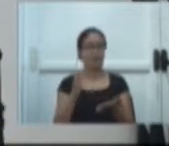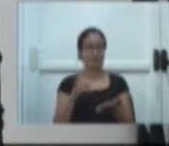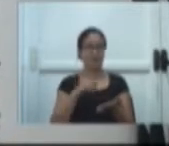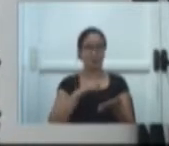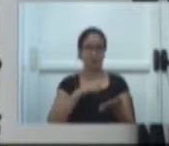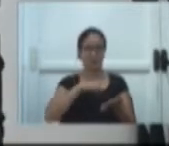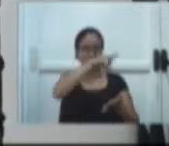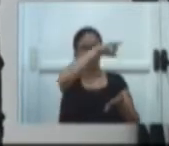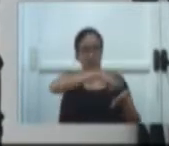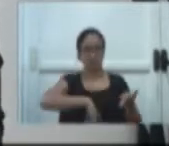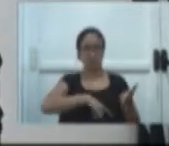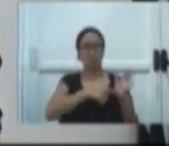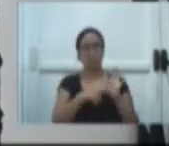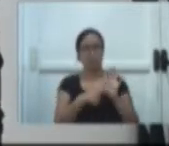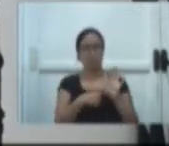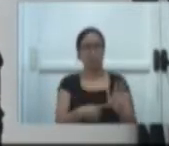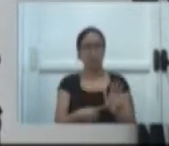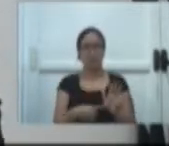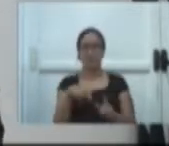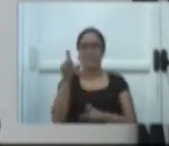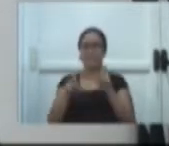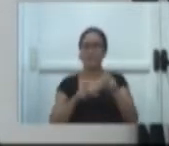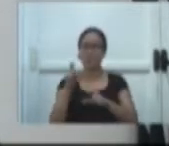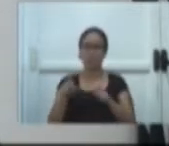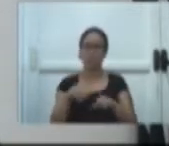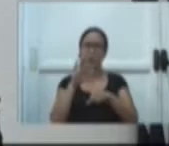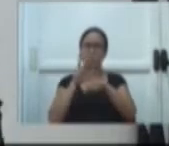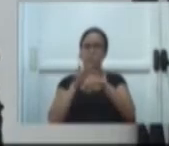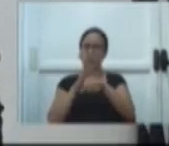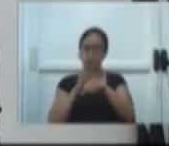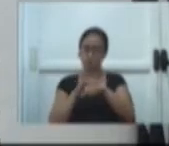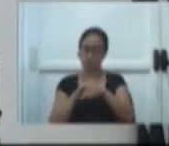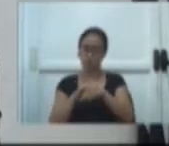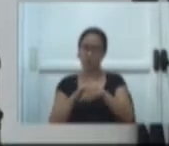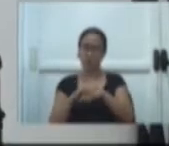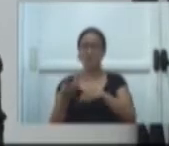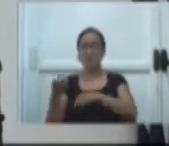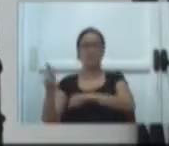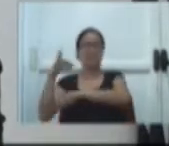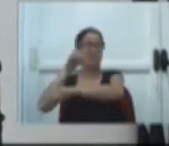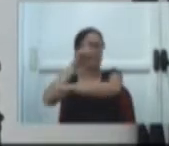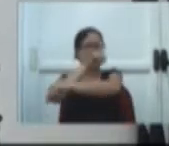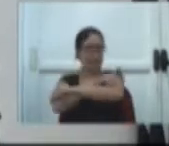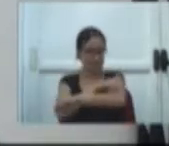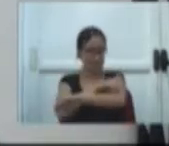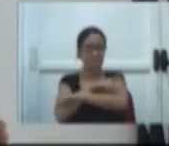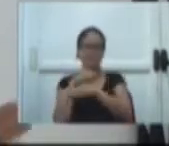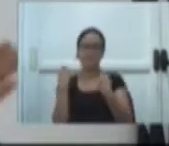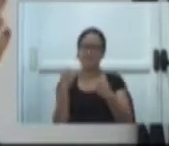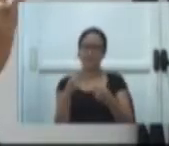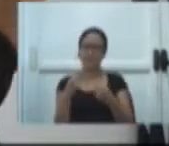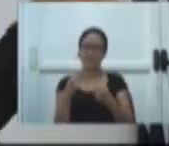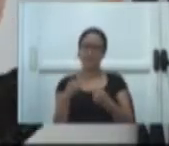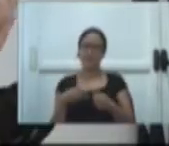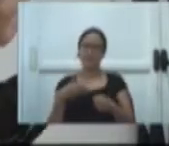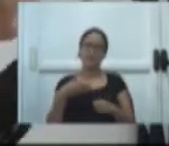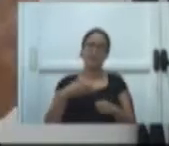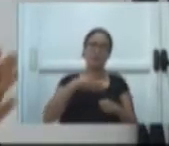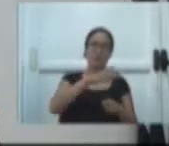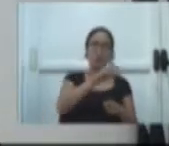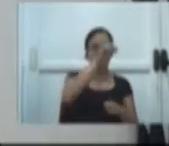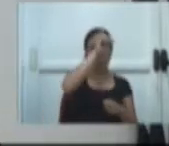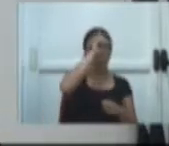doentes acometidos pela dengue devem comparecer, se em grupo de risco, aos